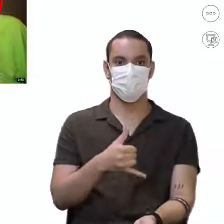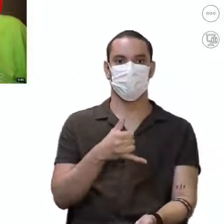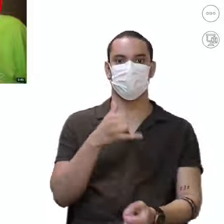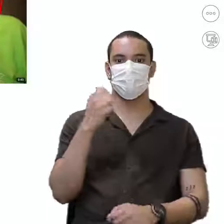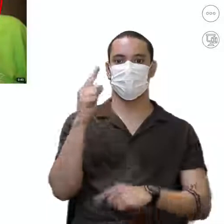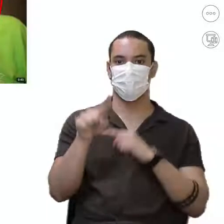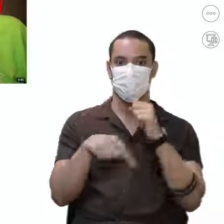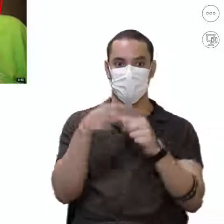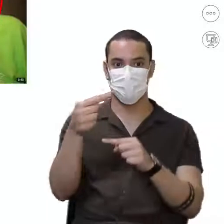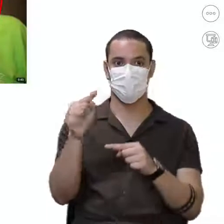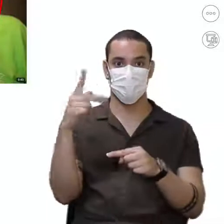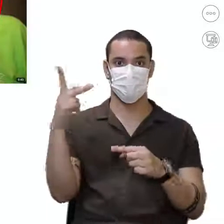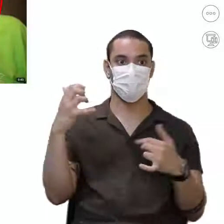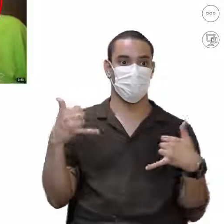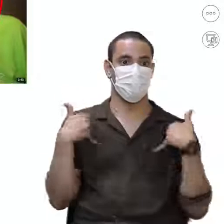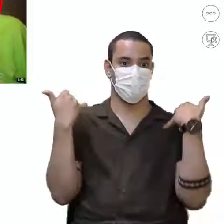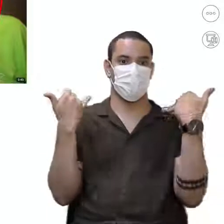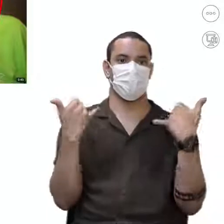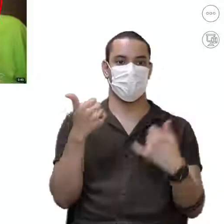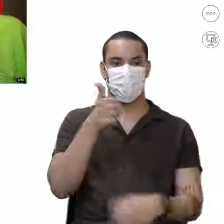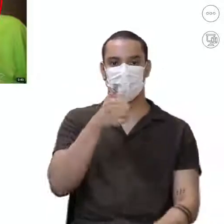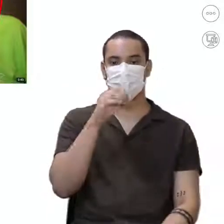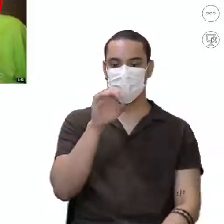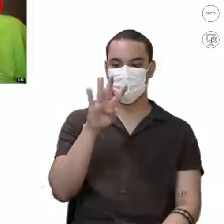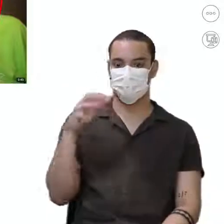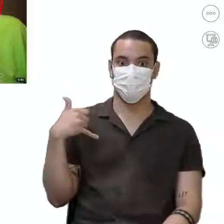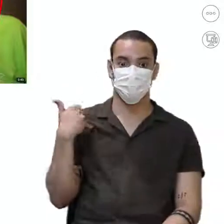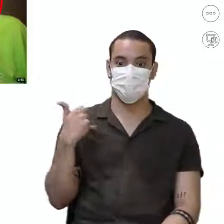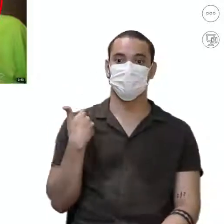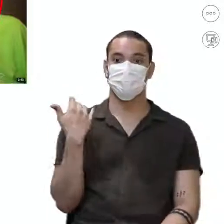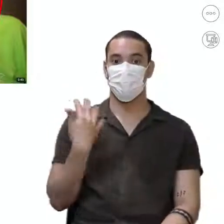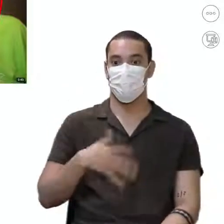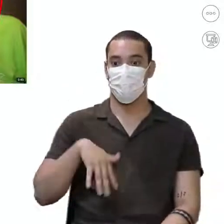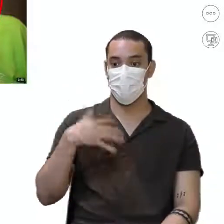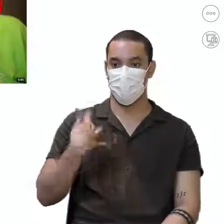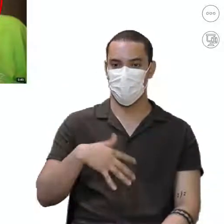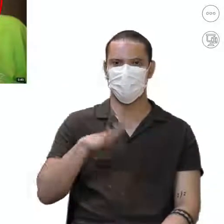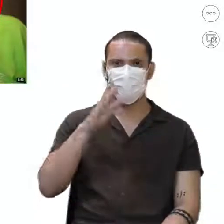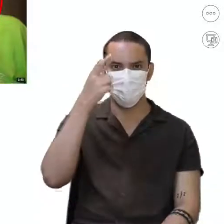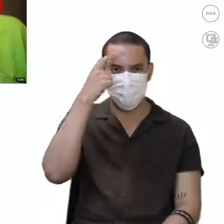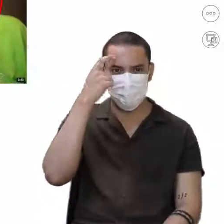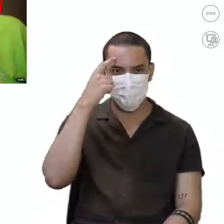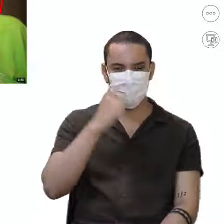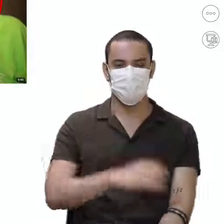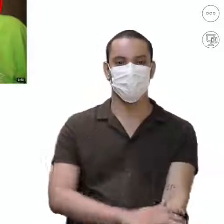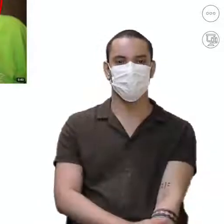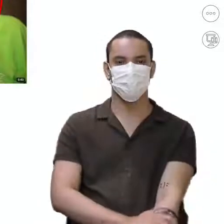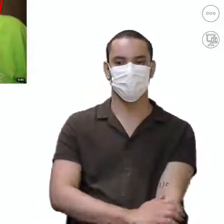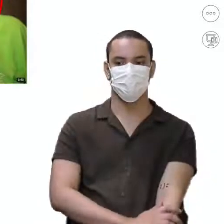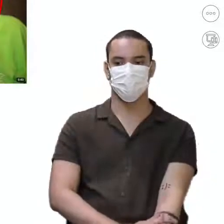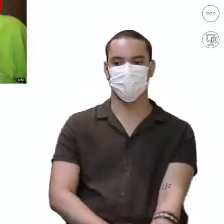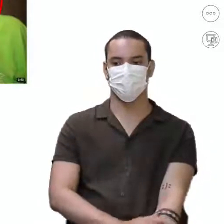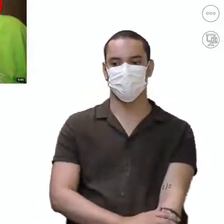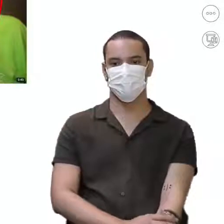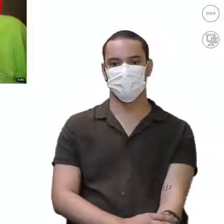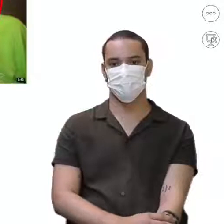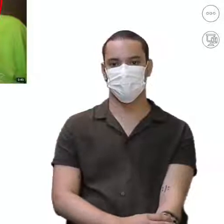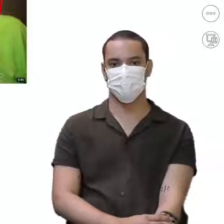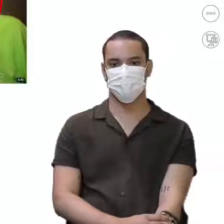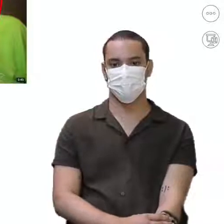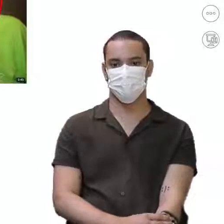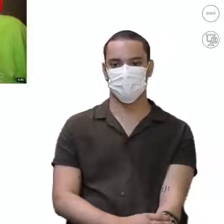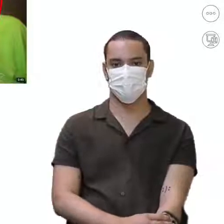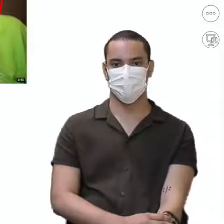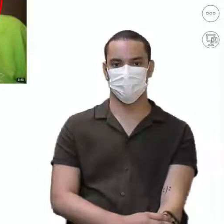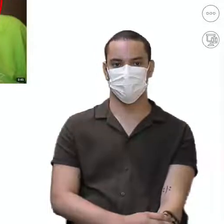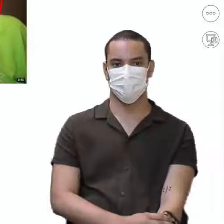depois, right after, o seu aniversário de 104 anos. Já pensou? Jack was also the